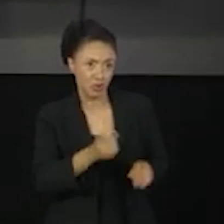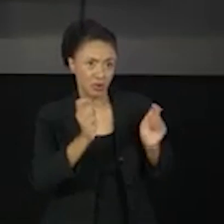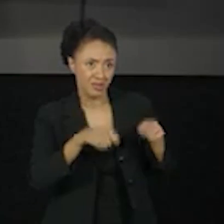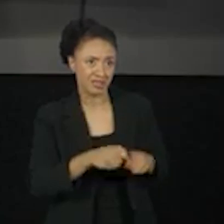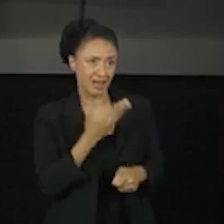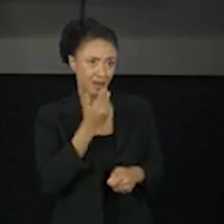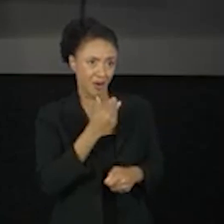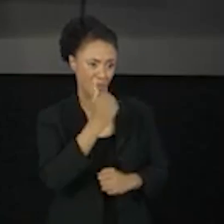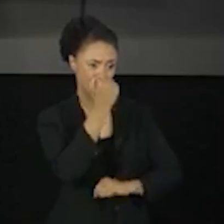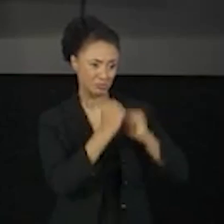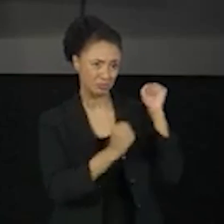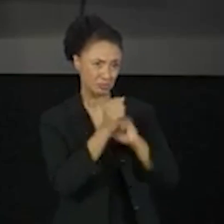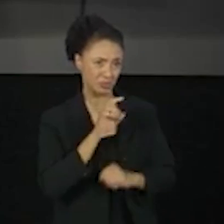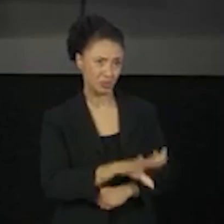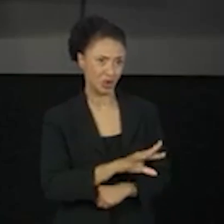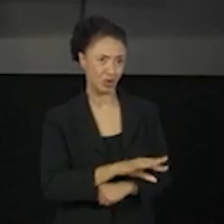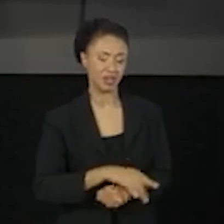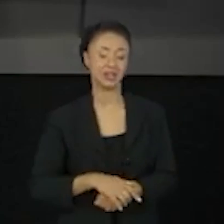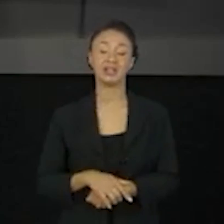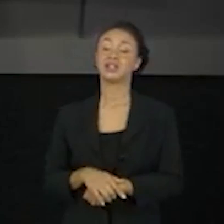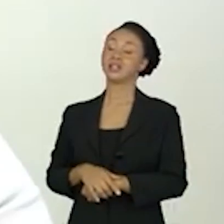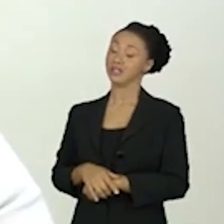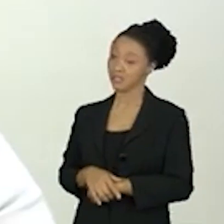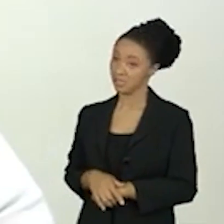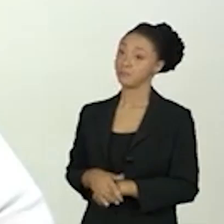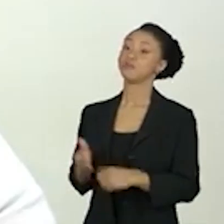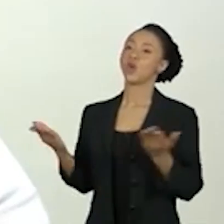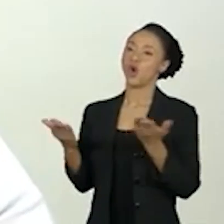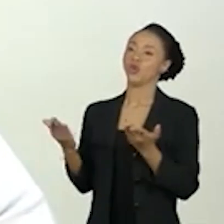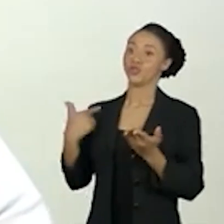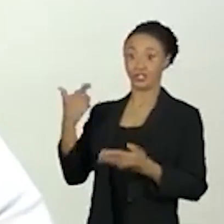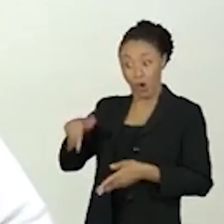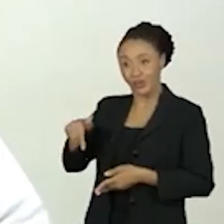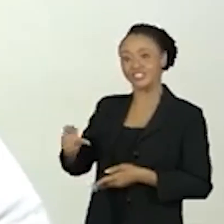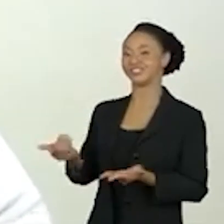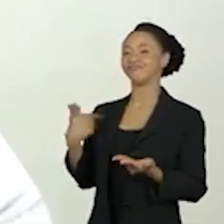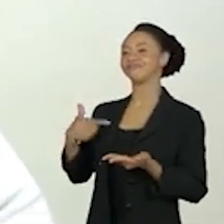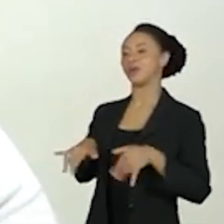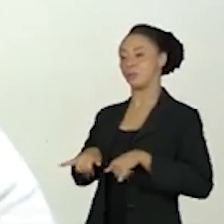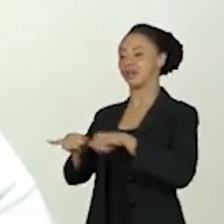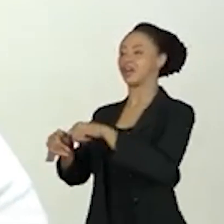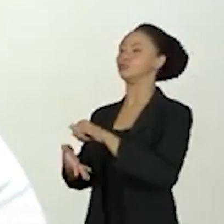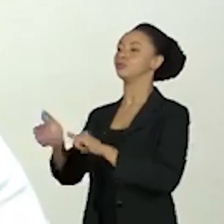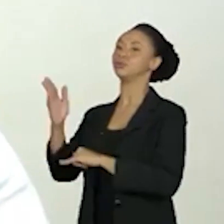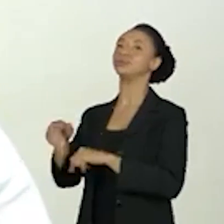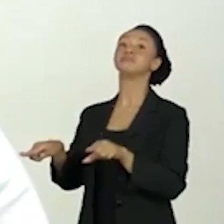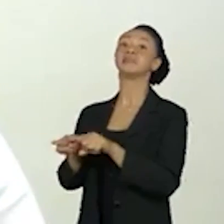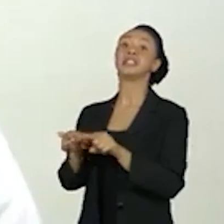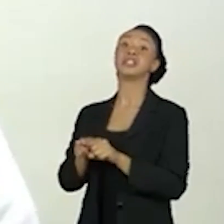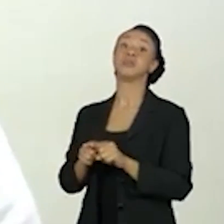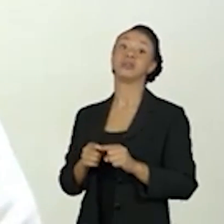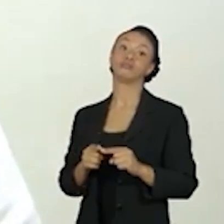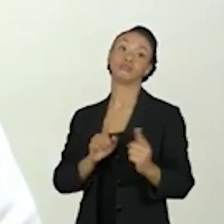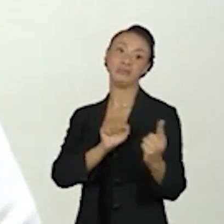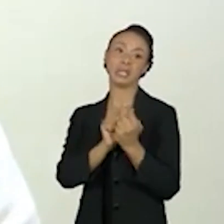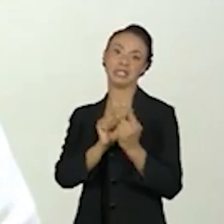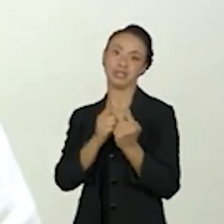possível. Hoje, recentemente estive no supermercado e até atendendo uma solicitação de um paciente,